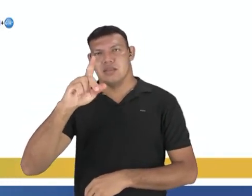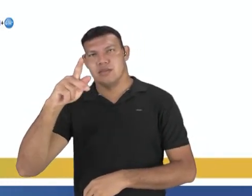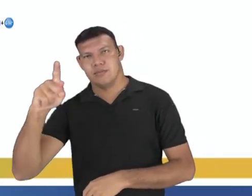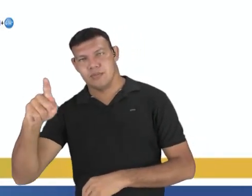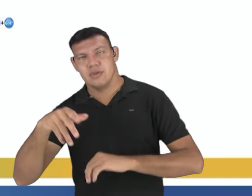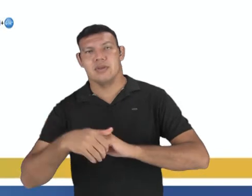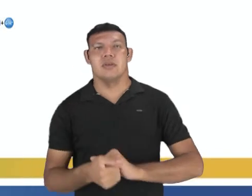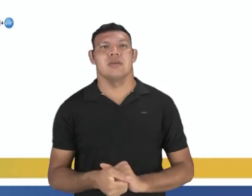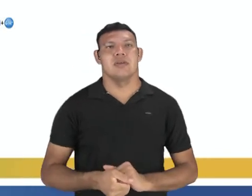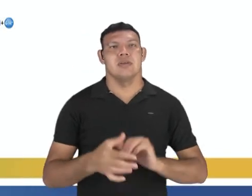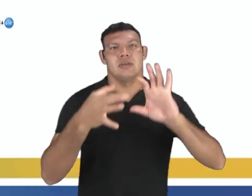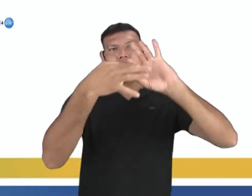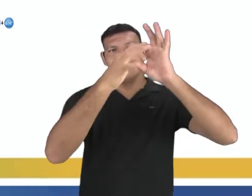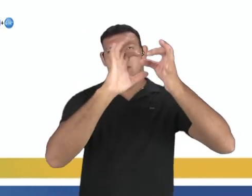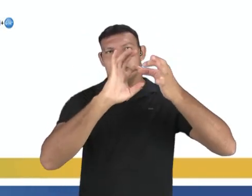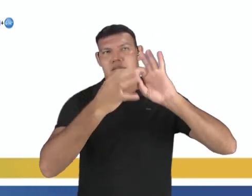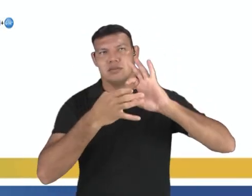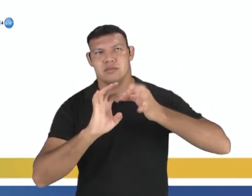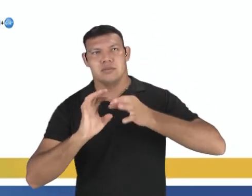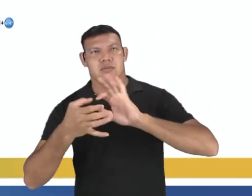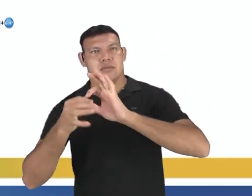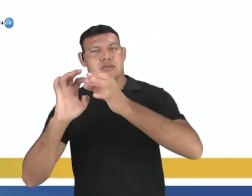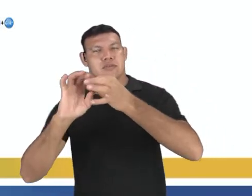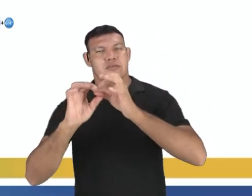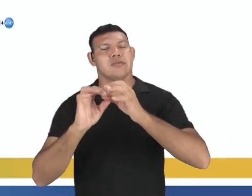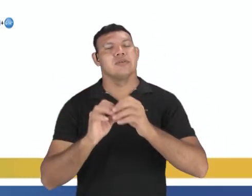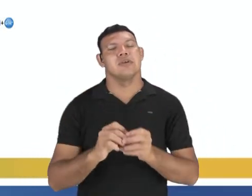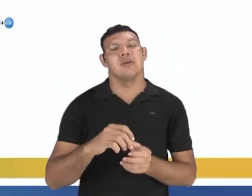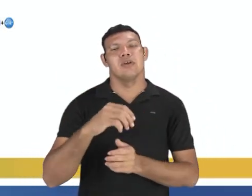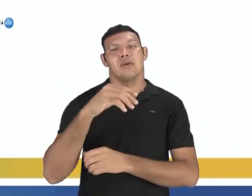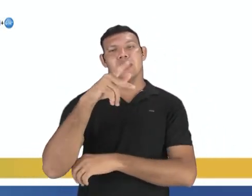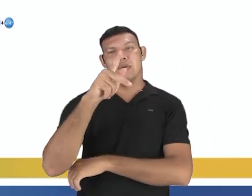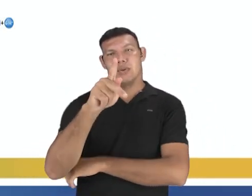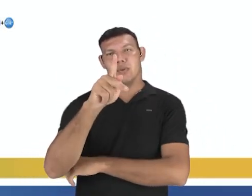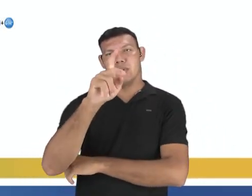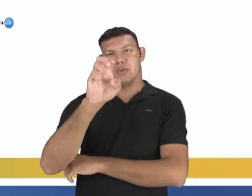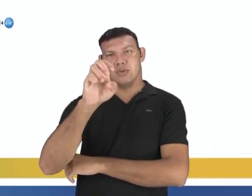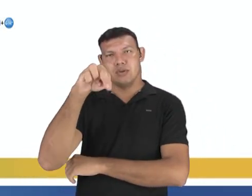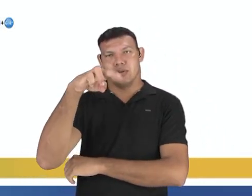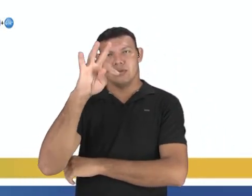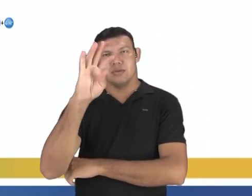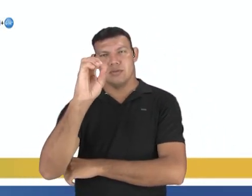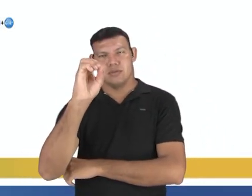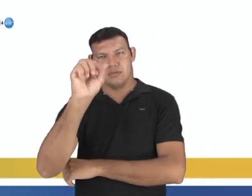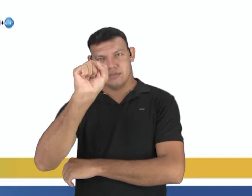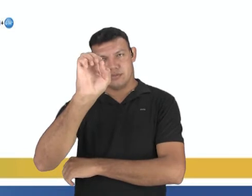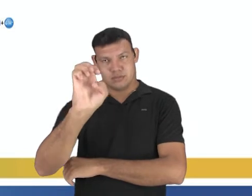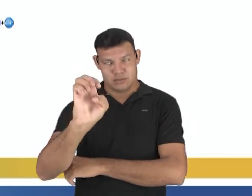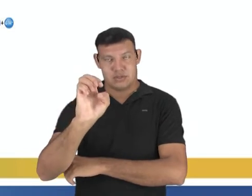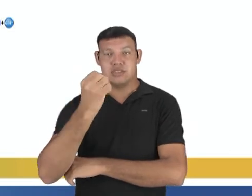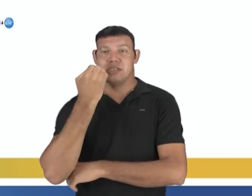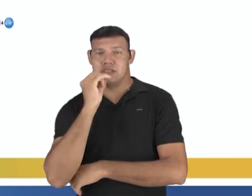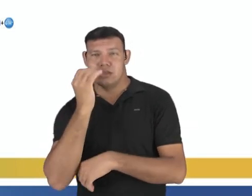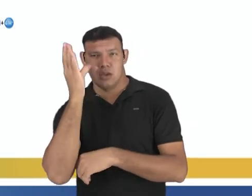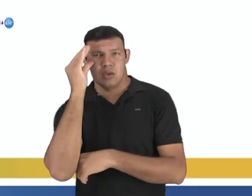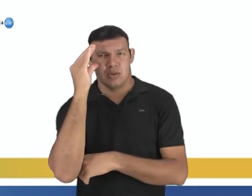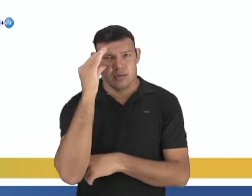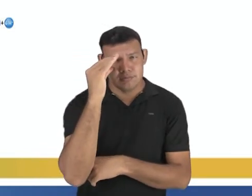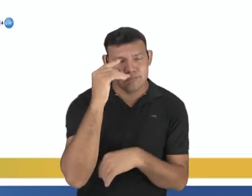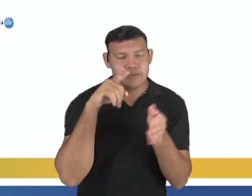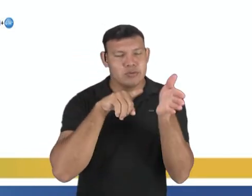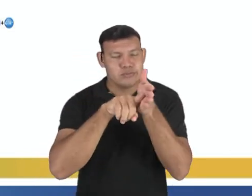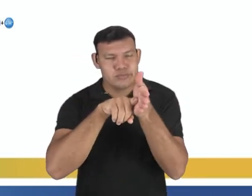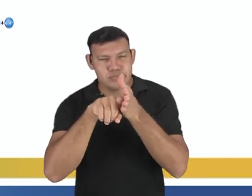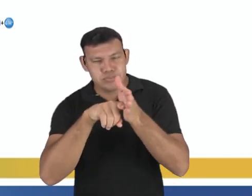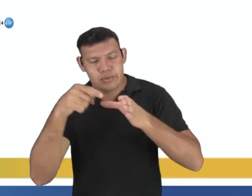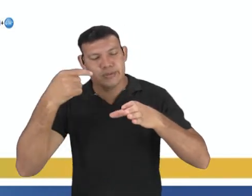ciclo de pentoses ou também de ciclo de Calvin. Se vocês tiverem curiosidade, deem uma olhadinha depois de forma mais